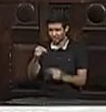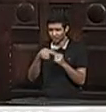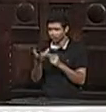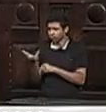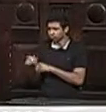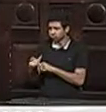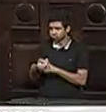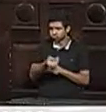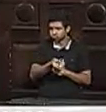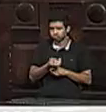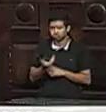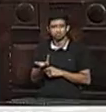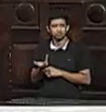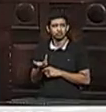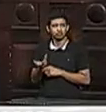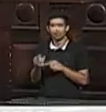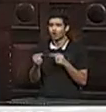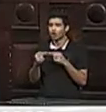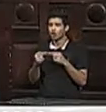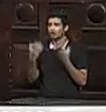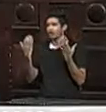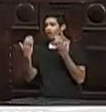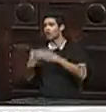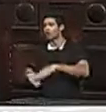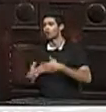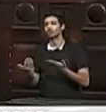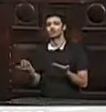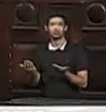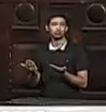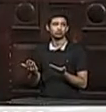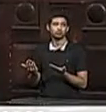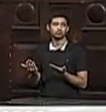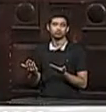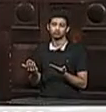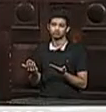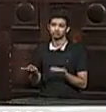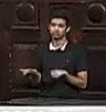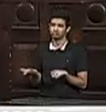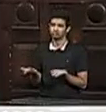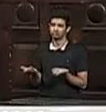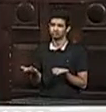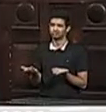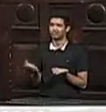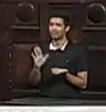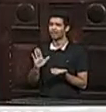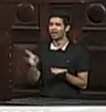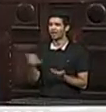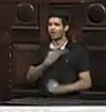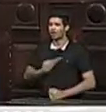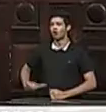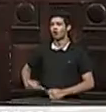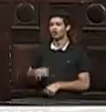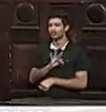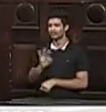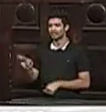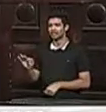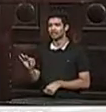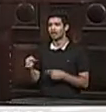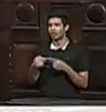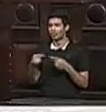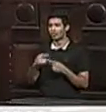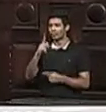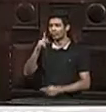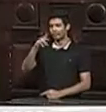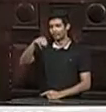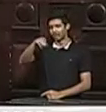arrecadação bruta dos concursos provitórios e loterias da Loterge. E o governo federal do PMDB